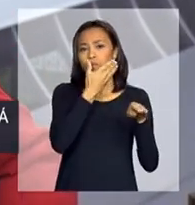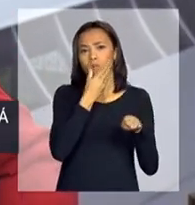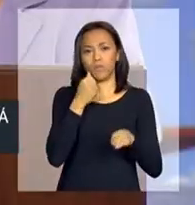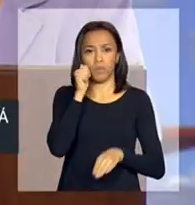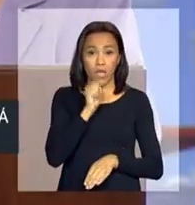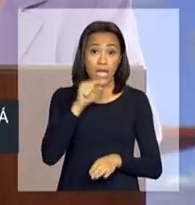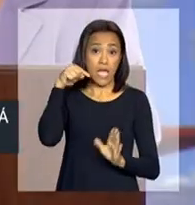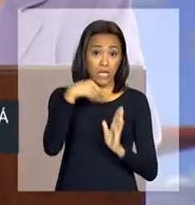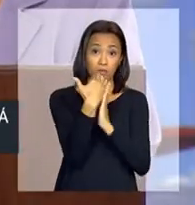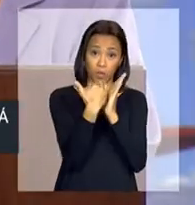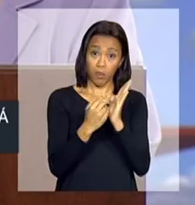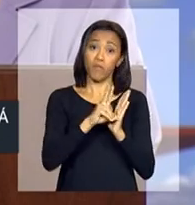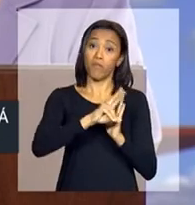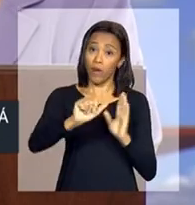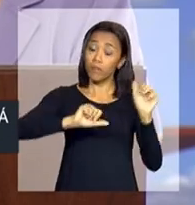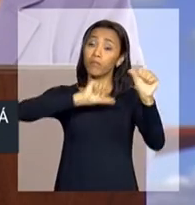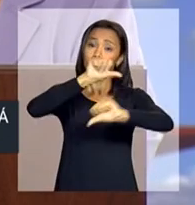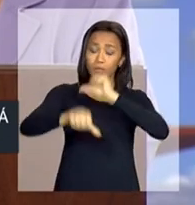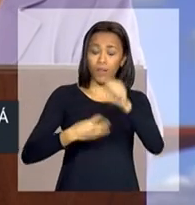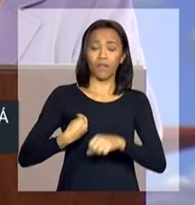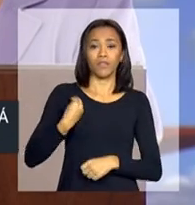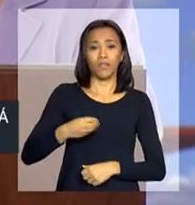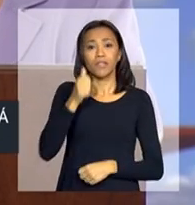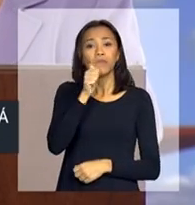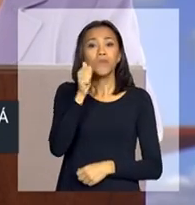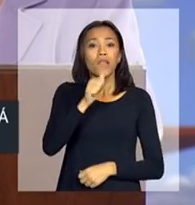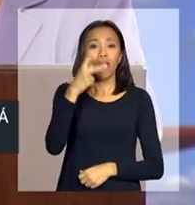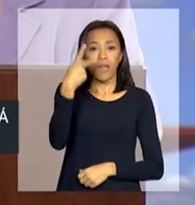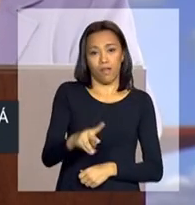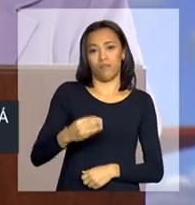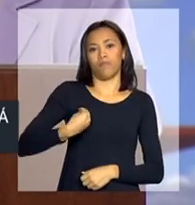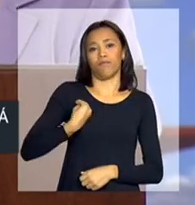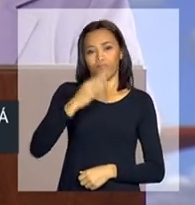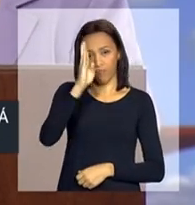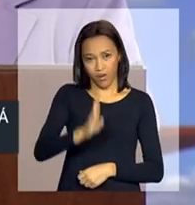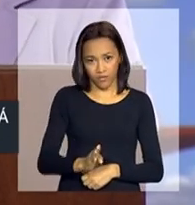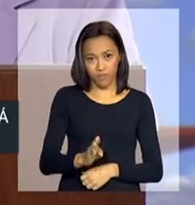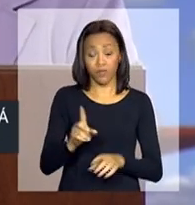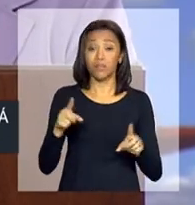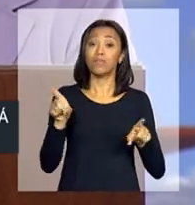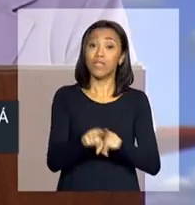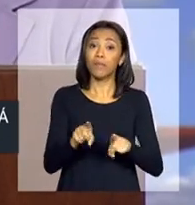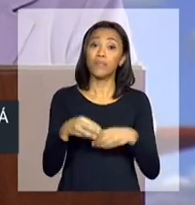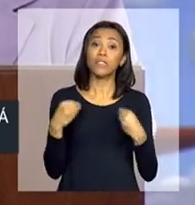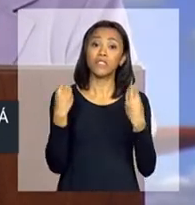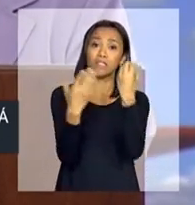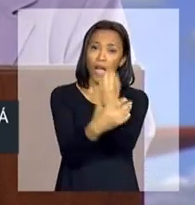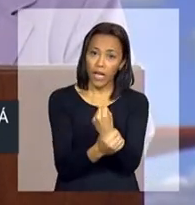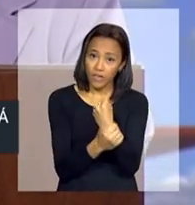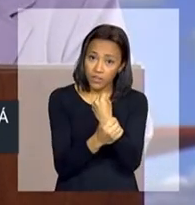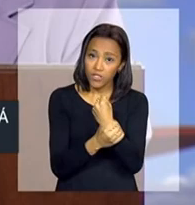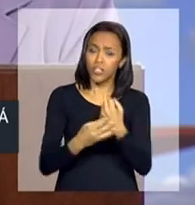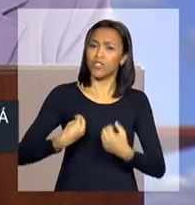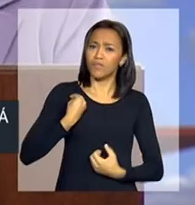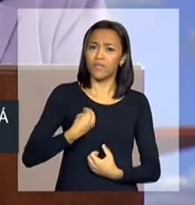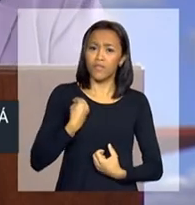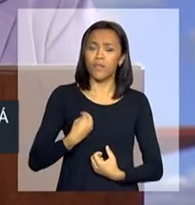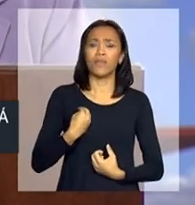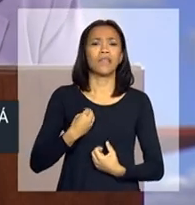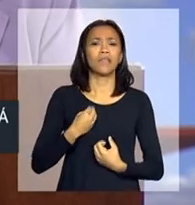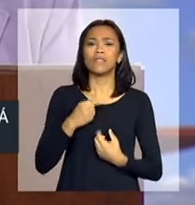programa mudar a vida das mulheres brasileiras ao garantir a possibilidade de viver sem violência